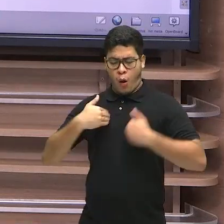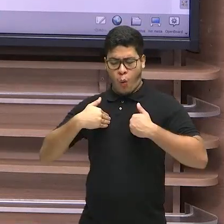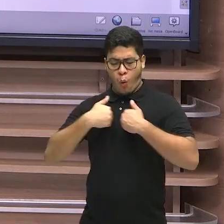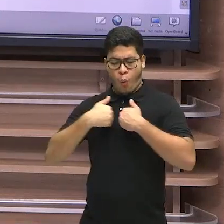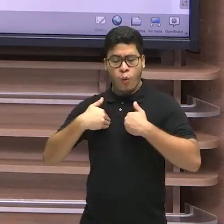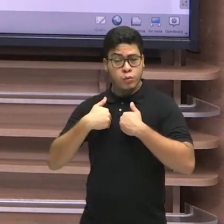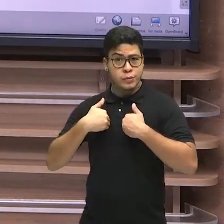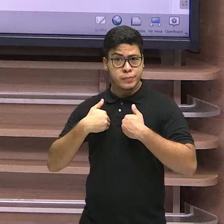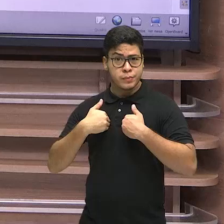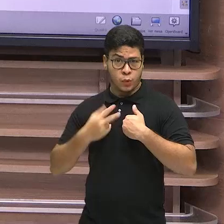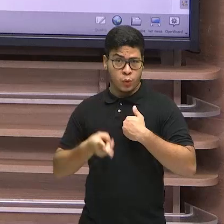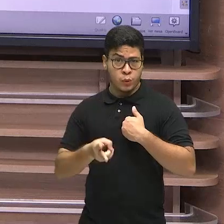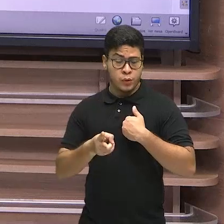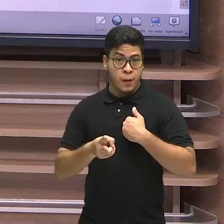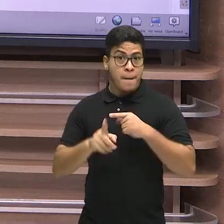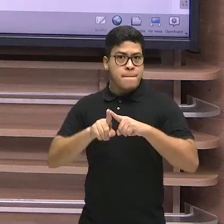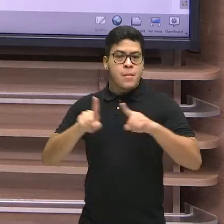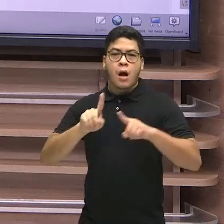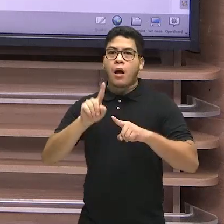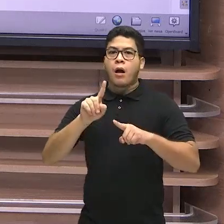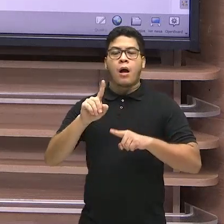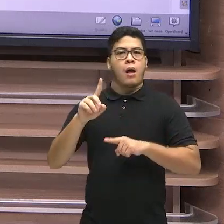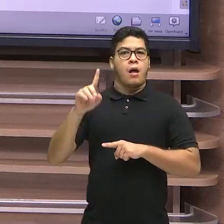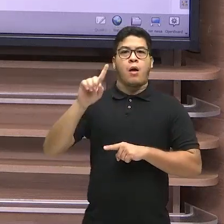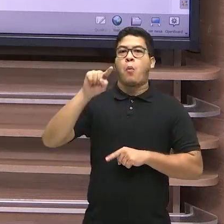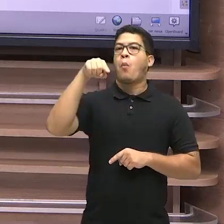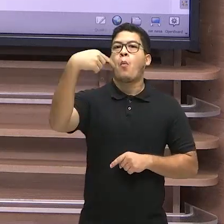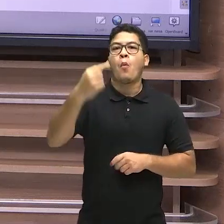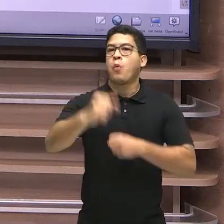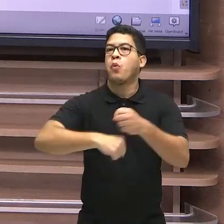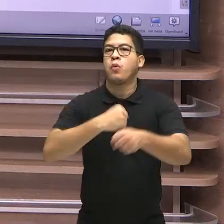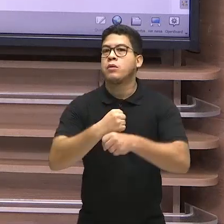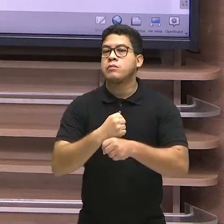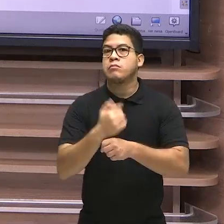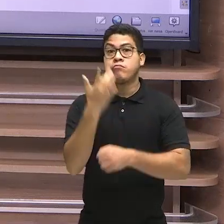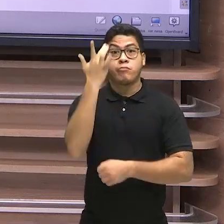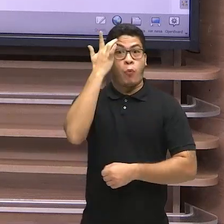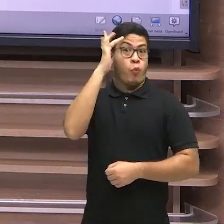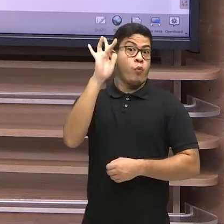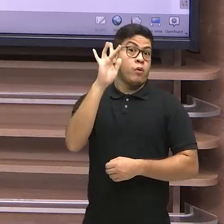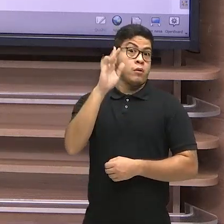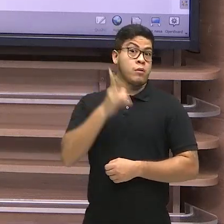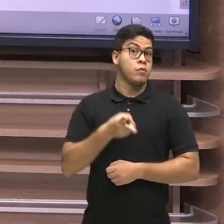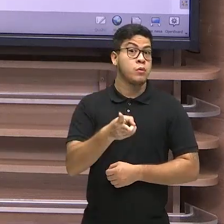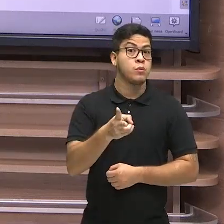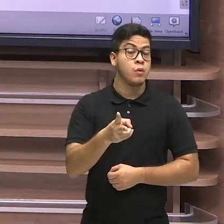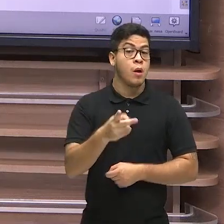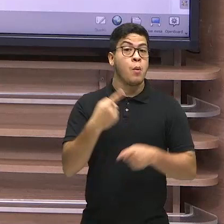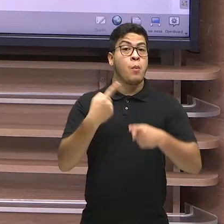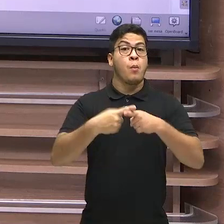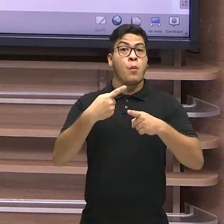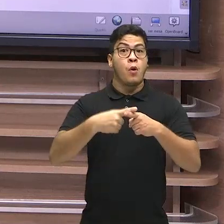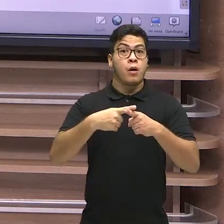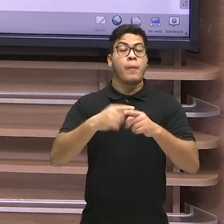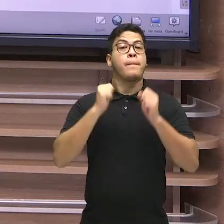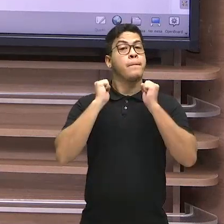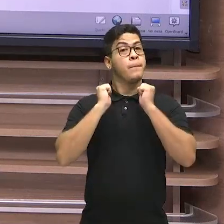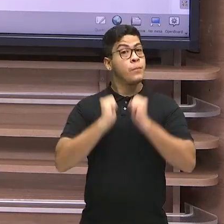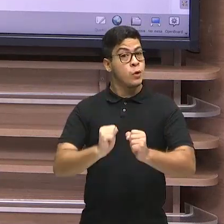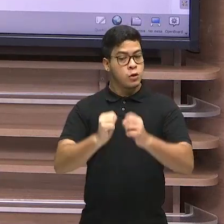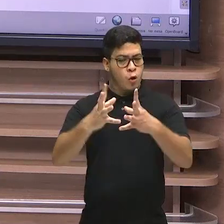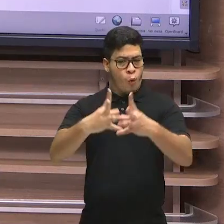não conheçam. Se a gente continuar com essa degradação ambiental, nós vamos causar extinção aí de